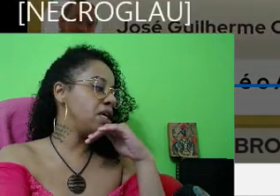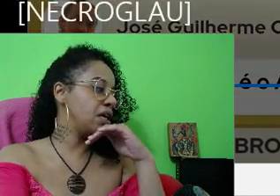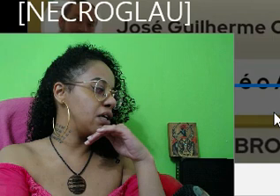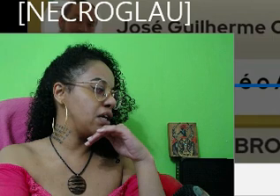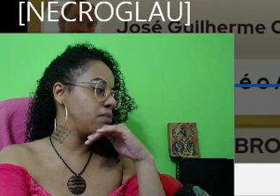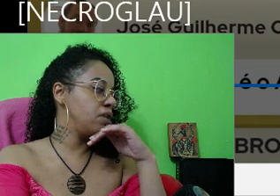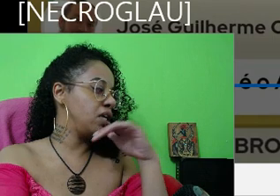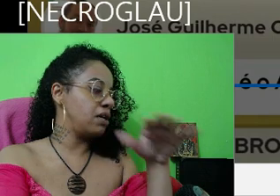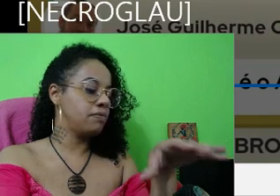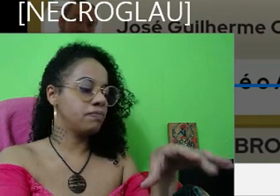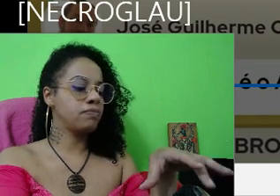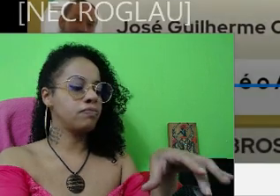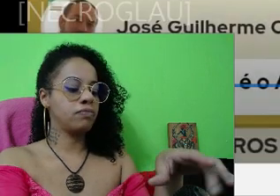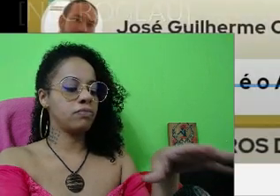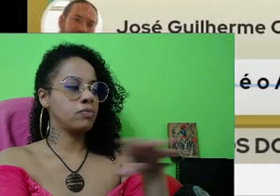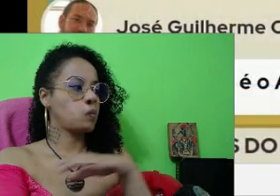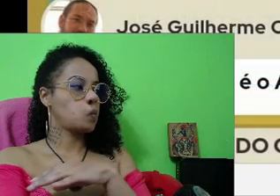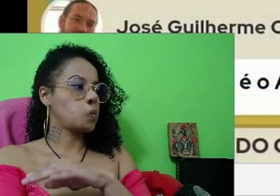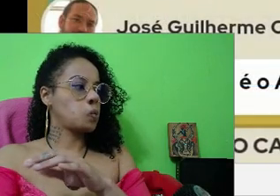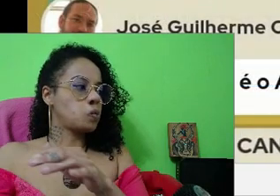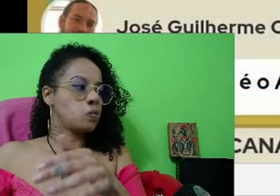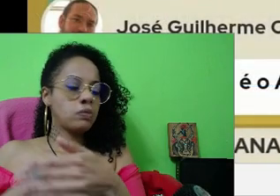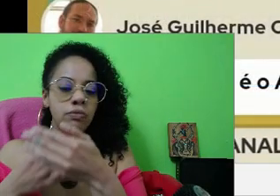minha né minha